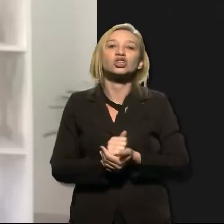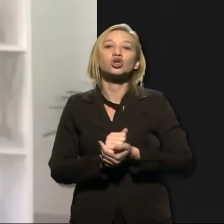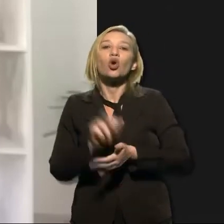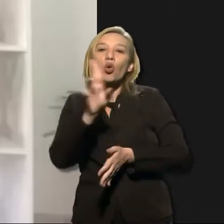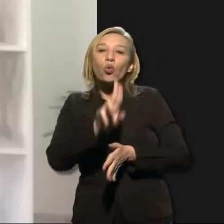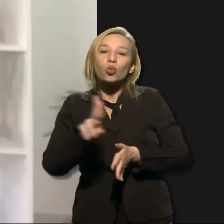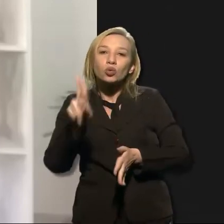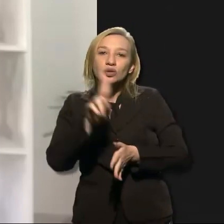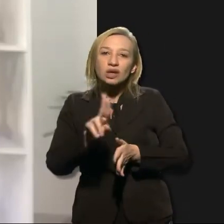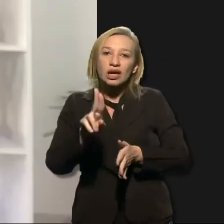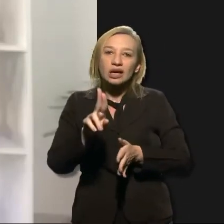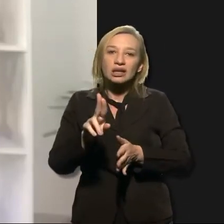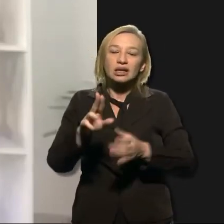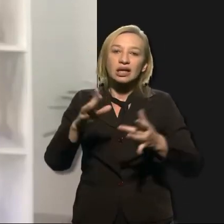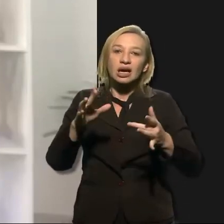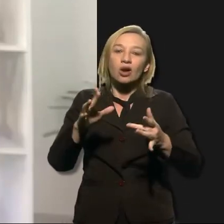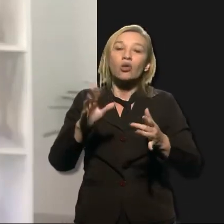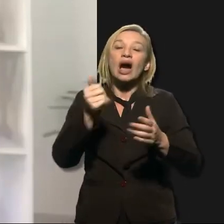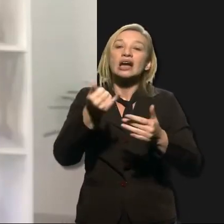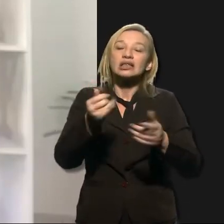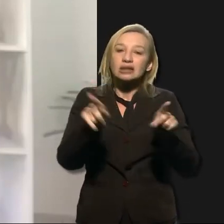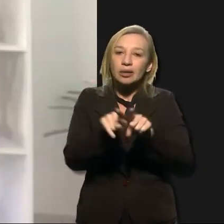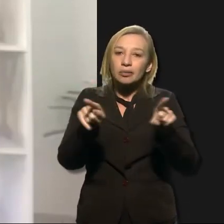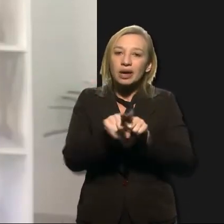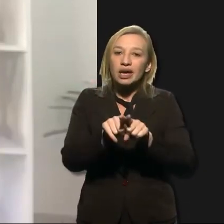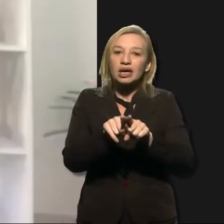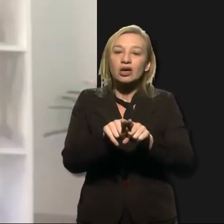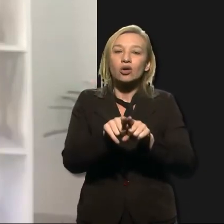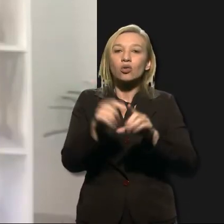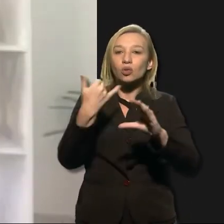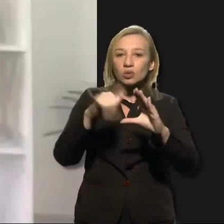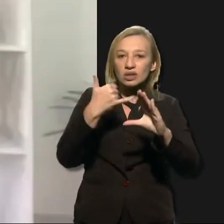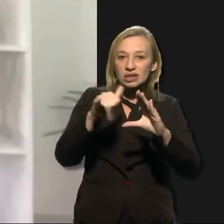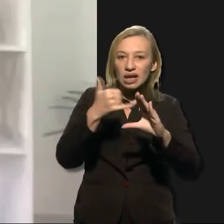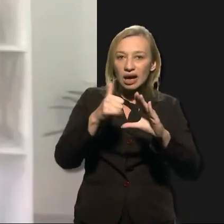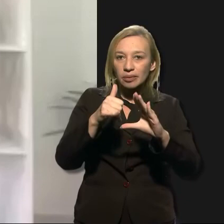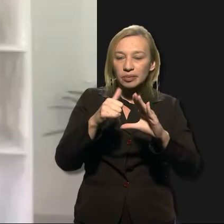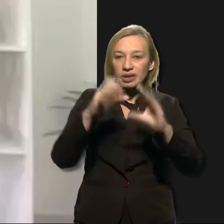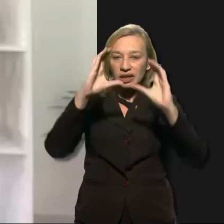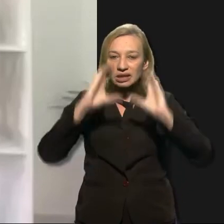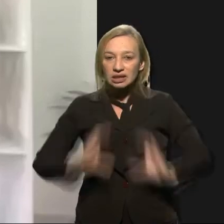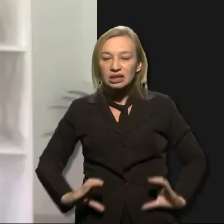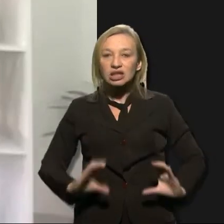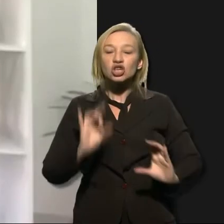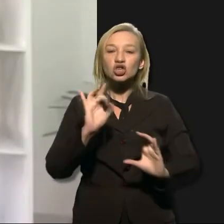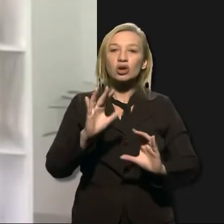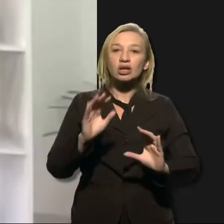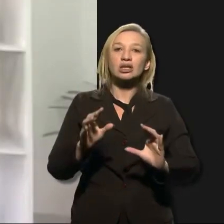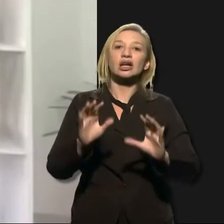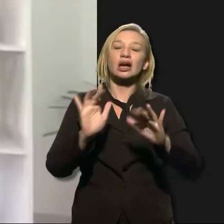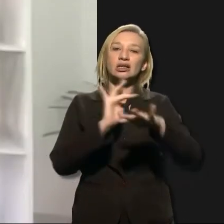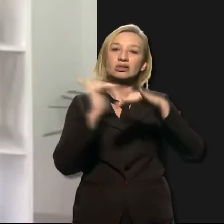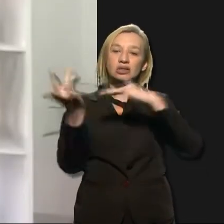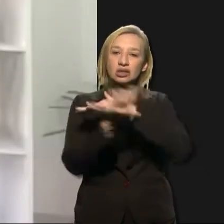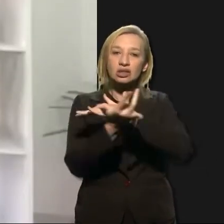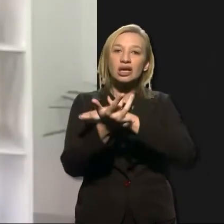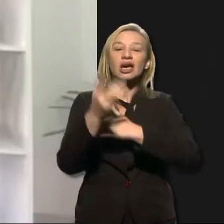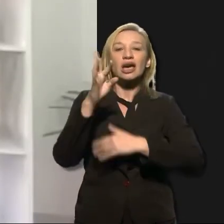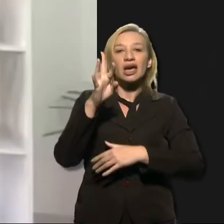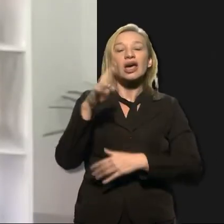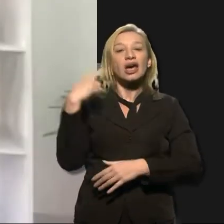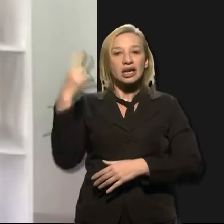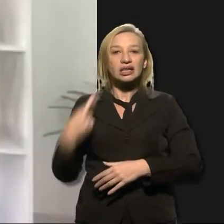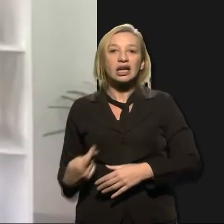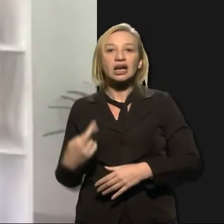estamos protocolando na Alerj, ou enfim, o Zap da Cidadania, que é um Zap da Comissão de Defesa dos Direitos Humanos,